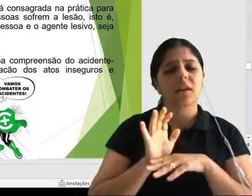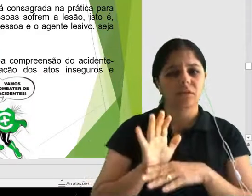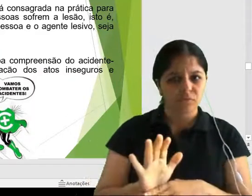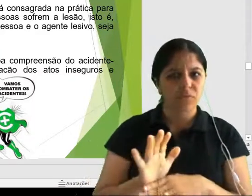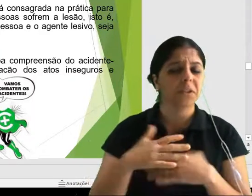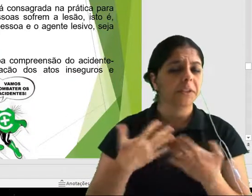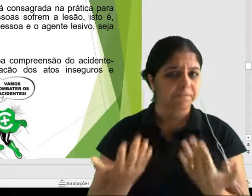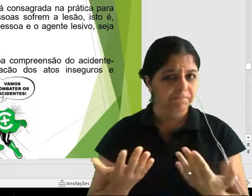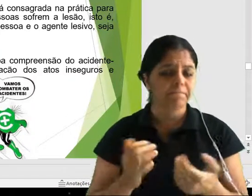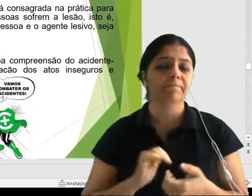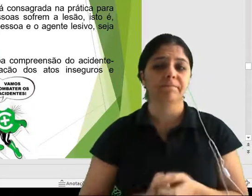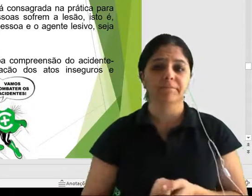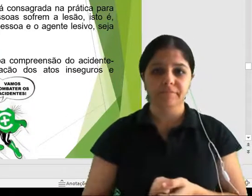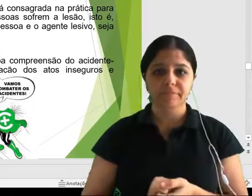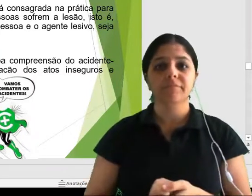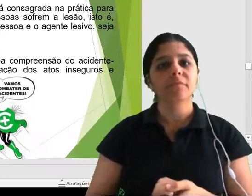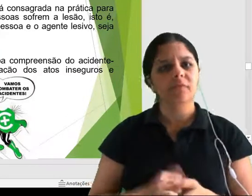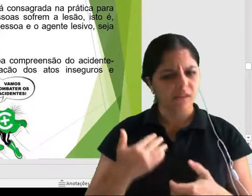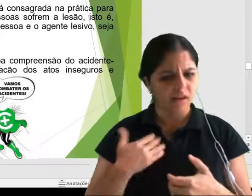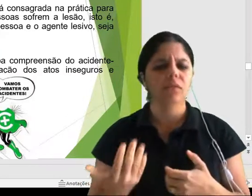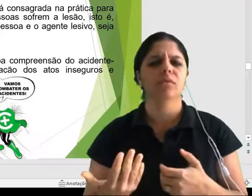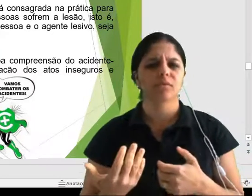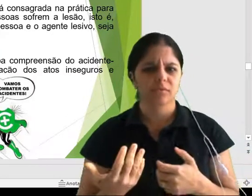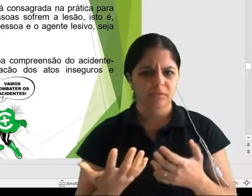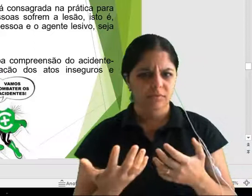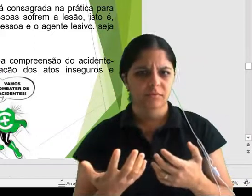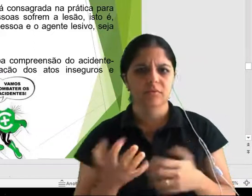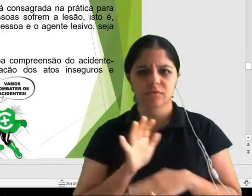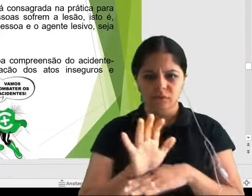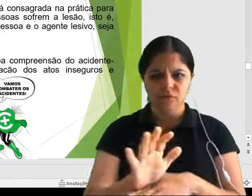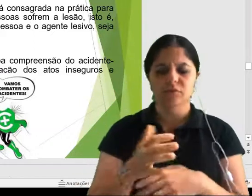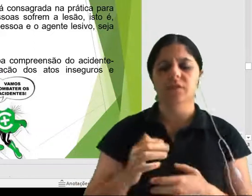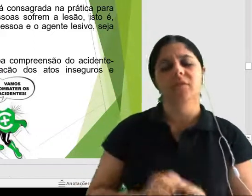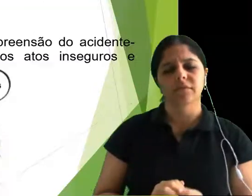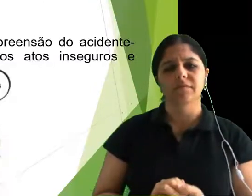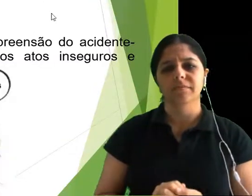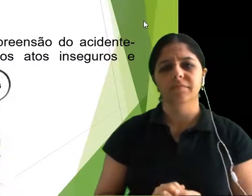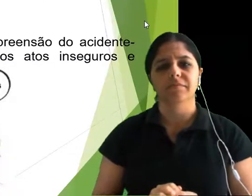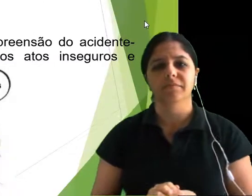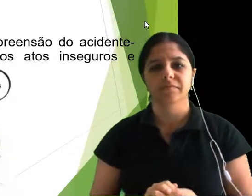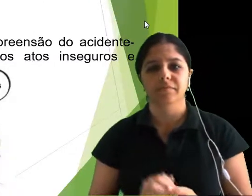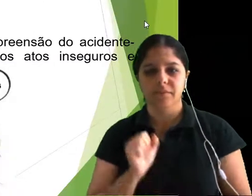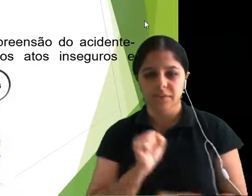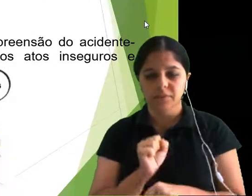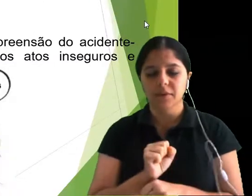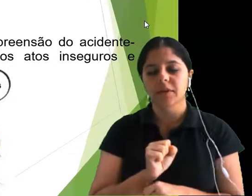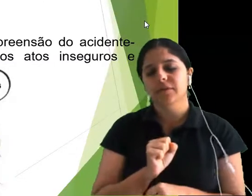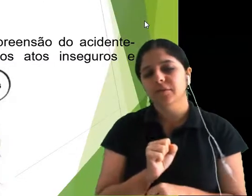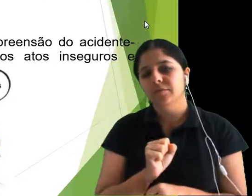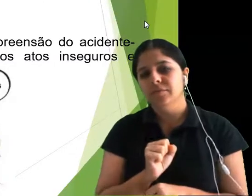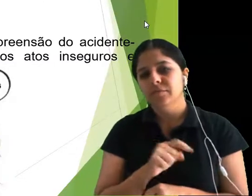ajudar, eu vou fazer. Conto com vocês, então, para a